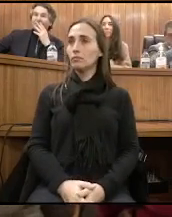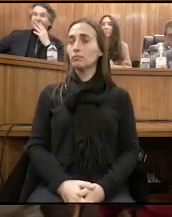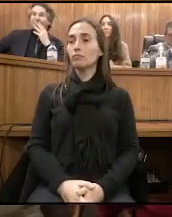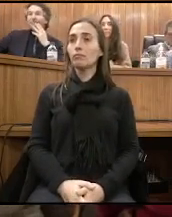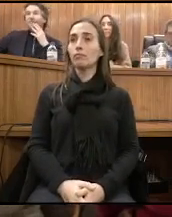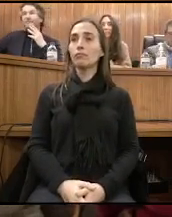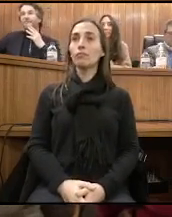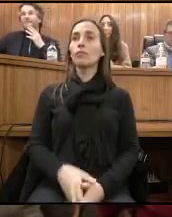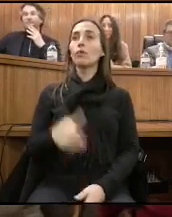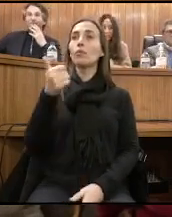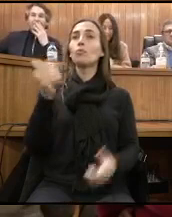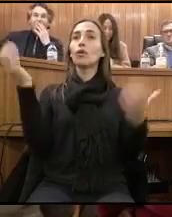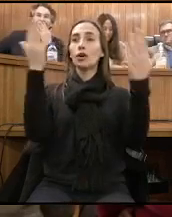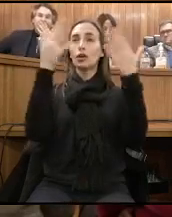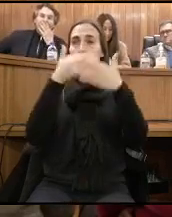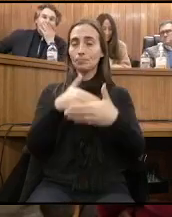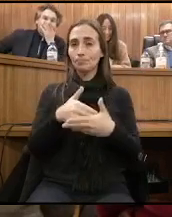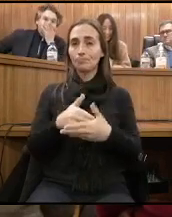Boa noite.